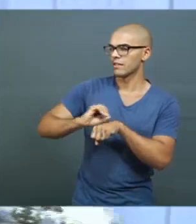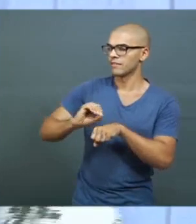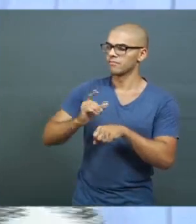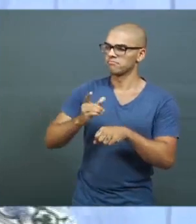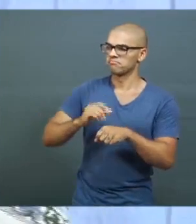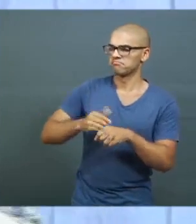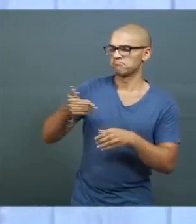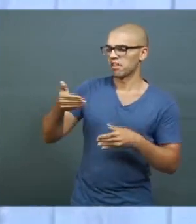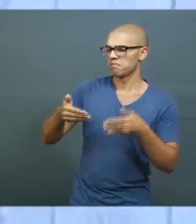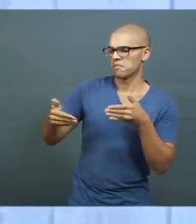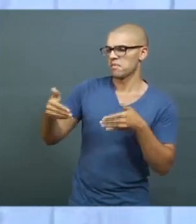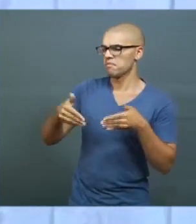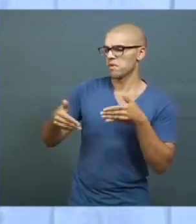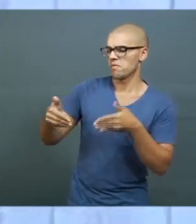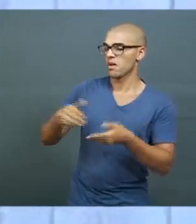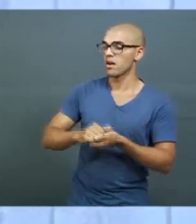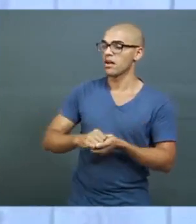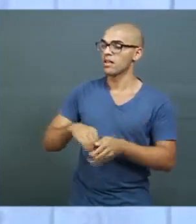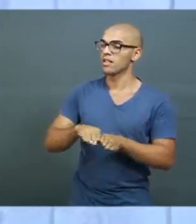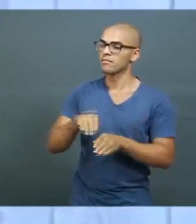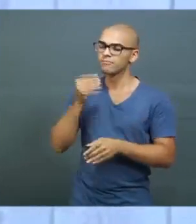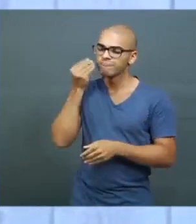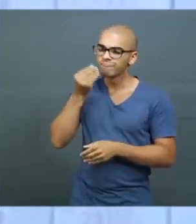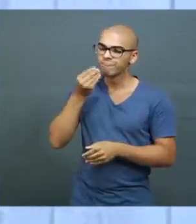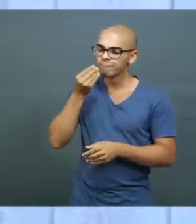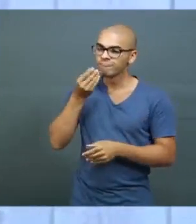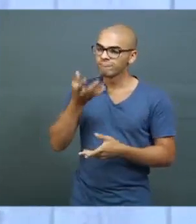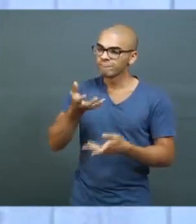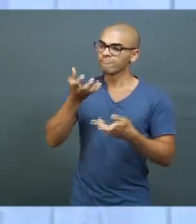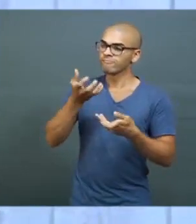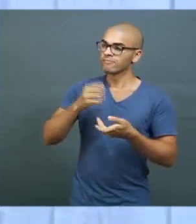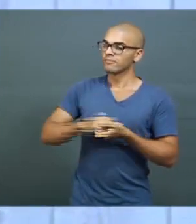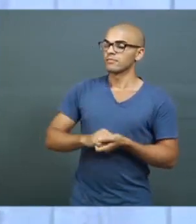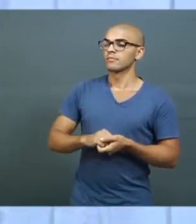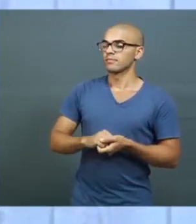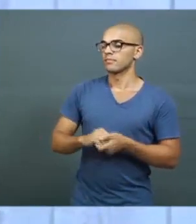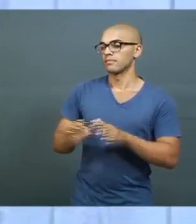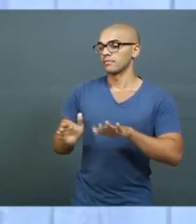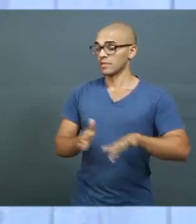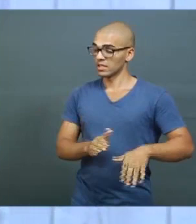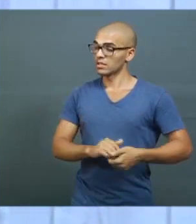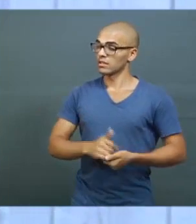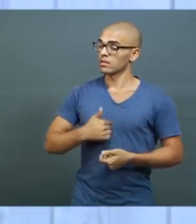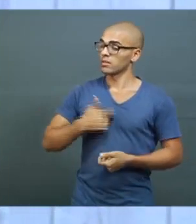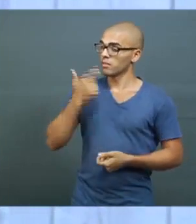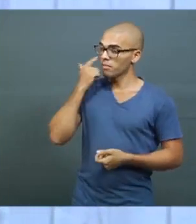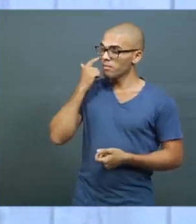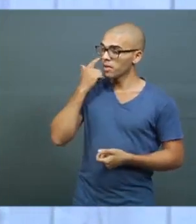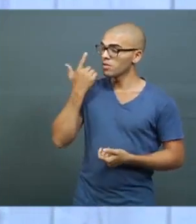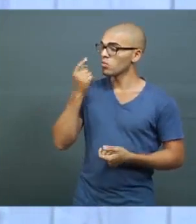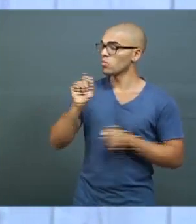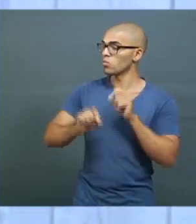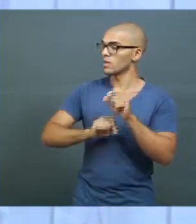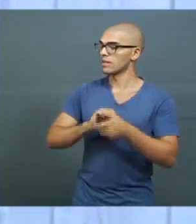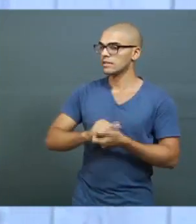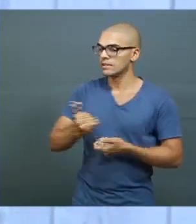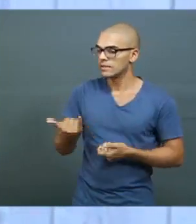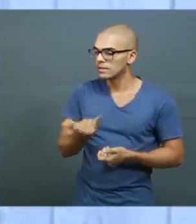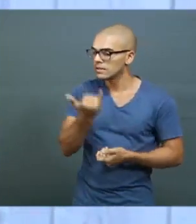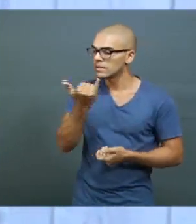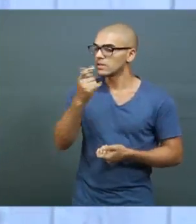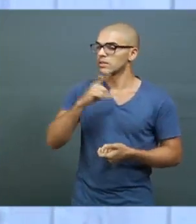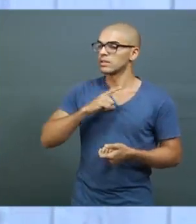esse acho que é o mais importante, que é o nosso trabalho de teatro com a comunidade, que abre vagas para crianças,